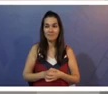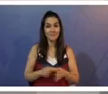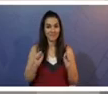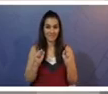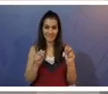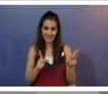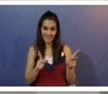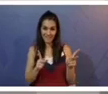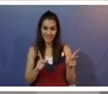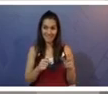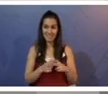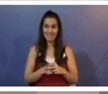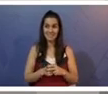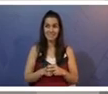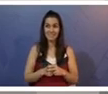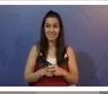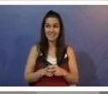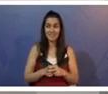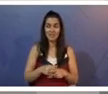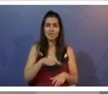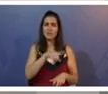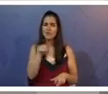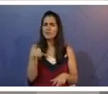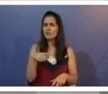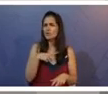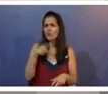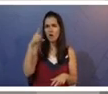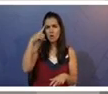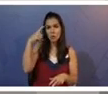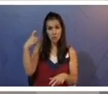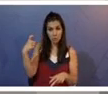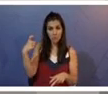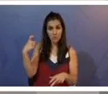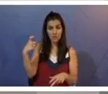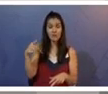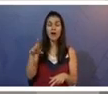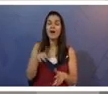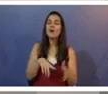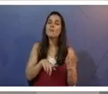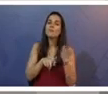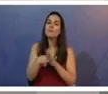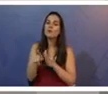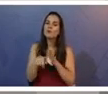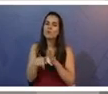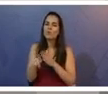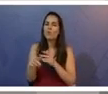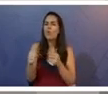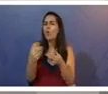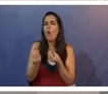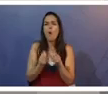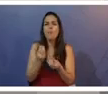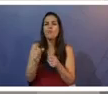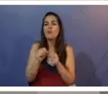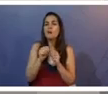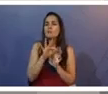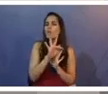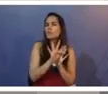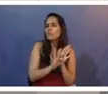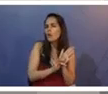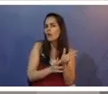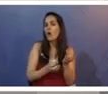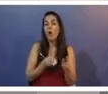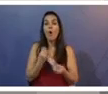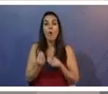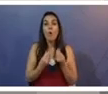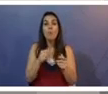Ok, pessoal? Tiveram dúvidas? Se vocês tiverem dúvidas quanto à resolução das atividades, à